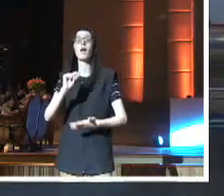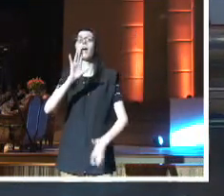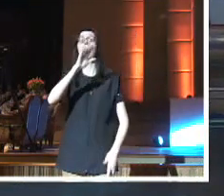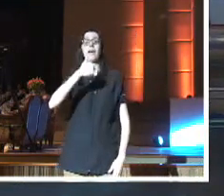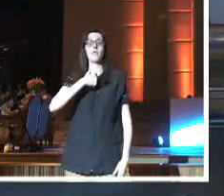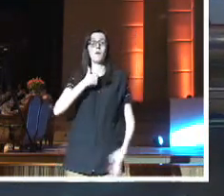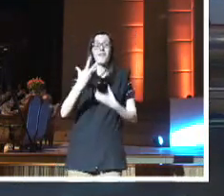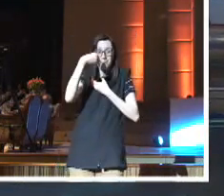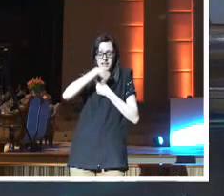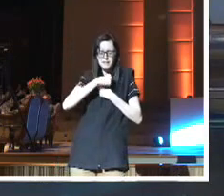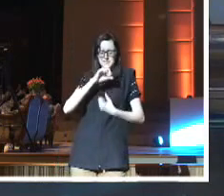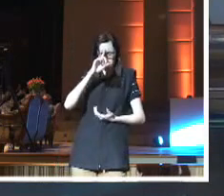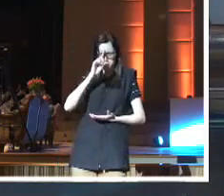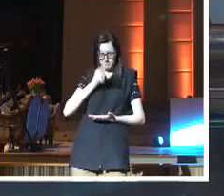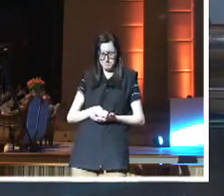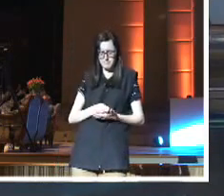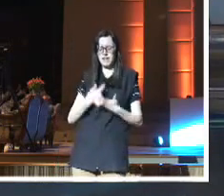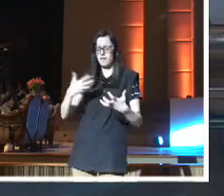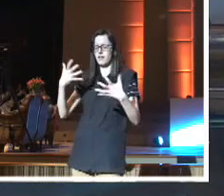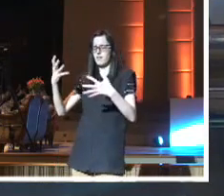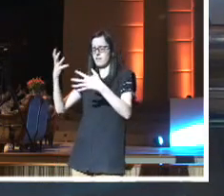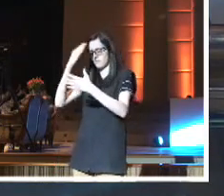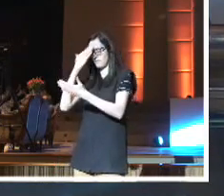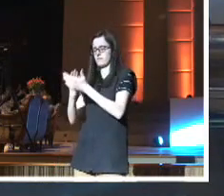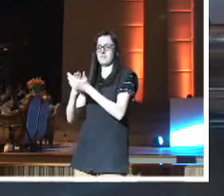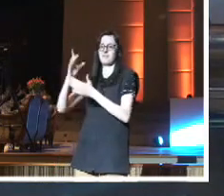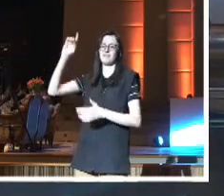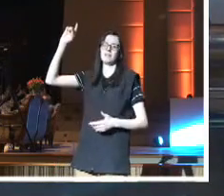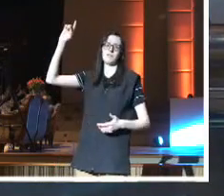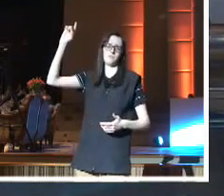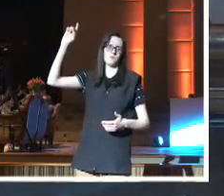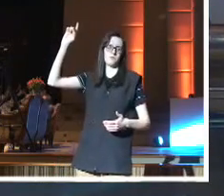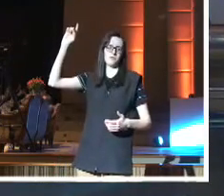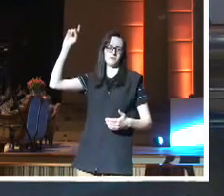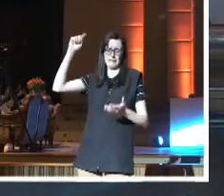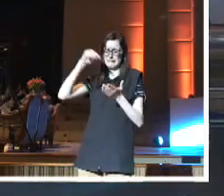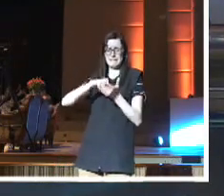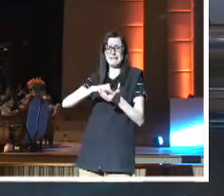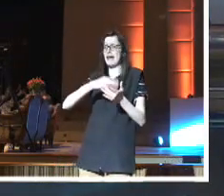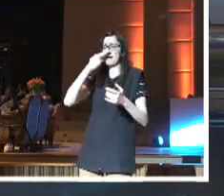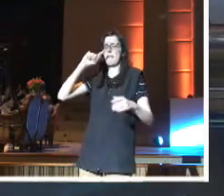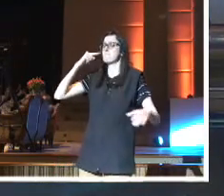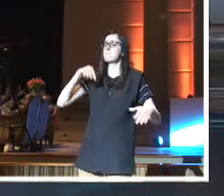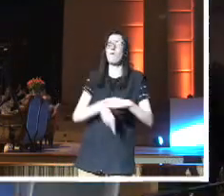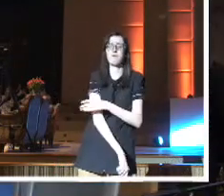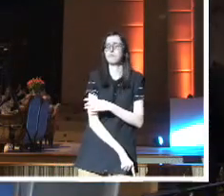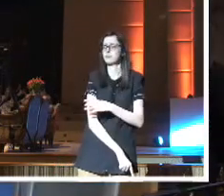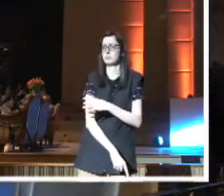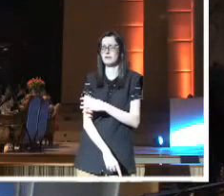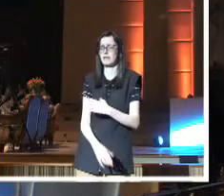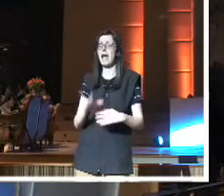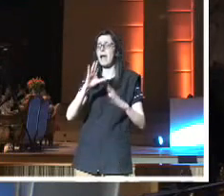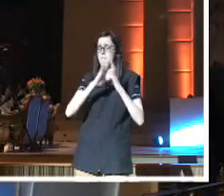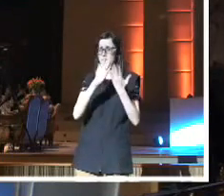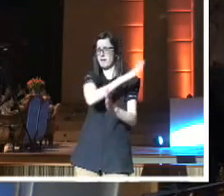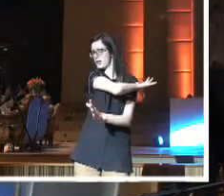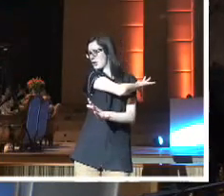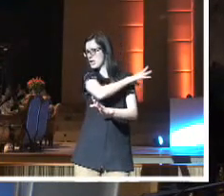meu coração crer numa das verdades mais profundas do Evangelho de toda a Bíblia.